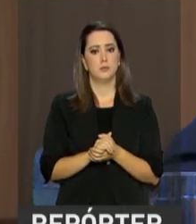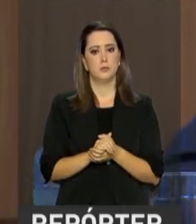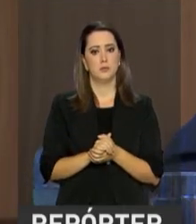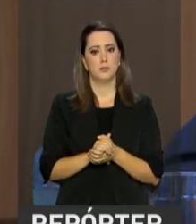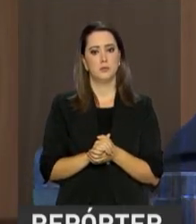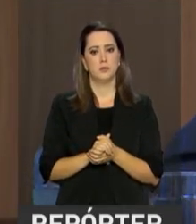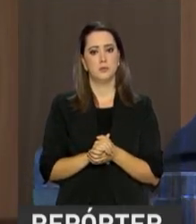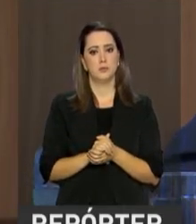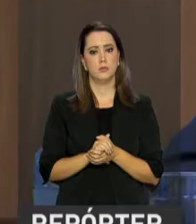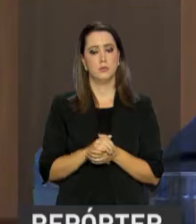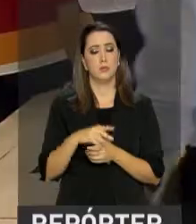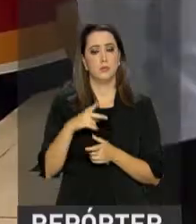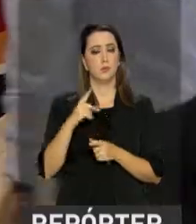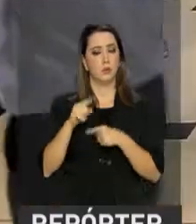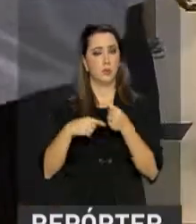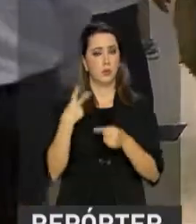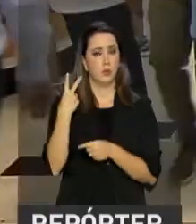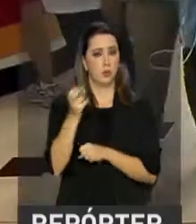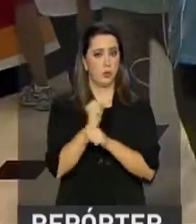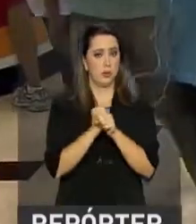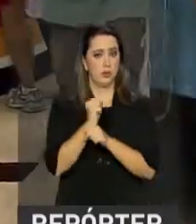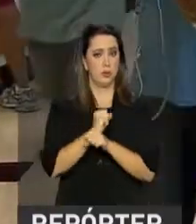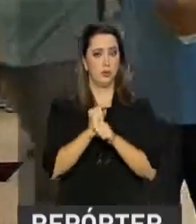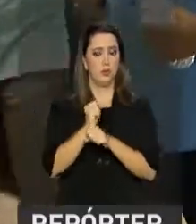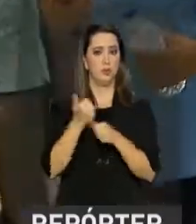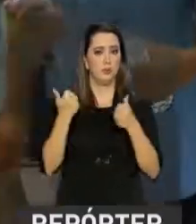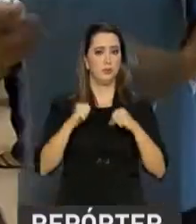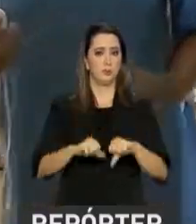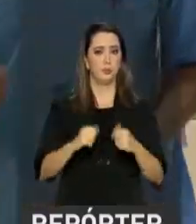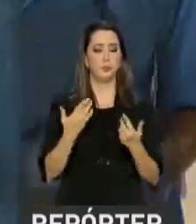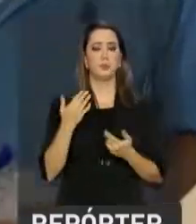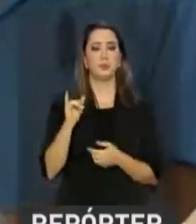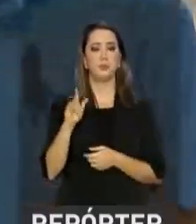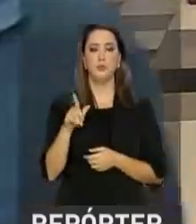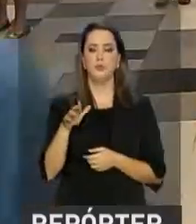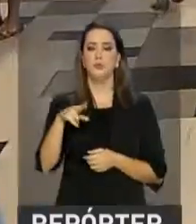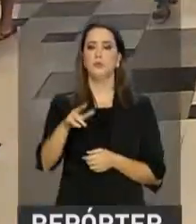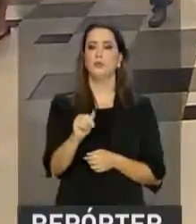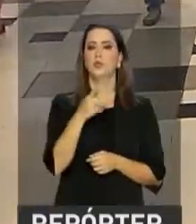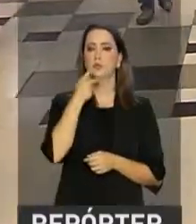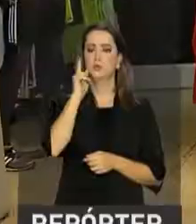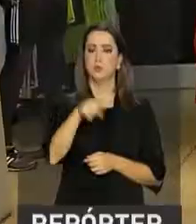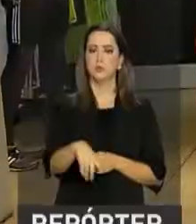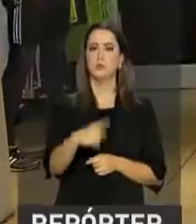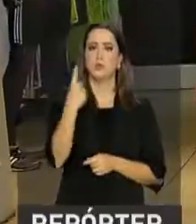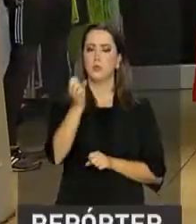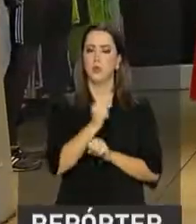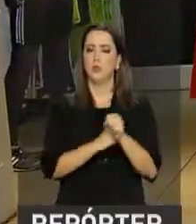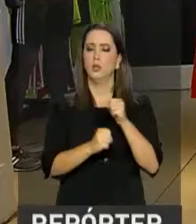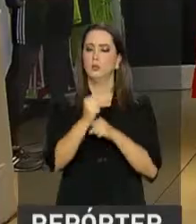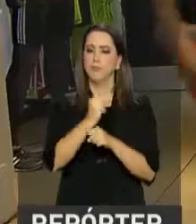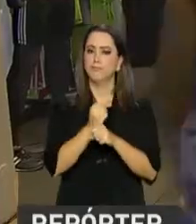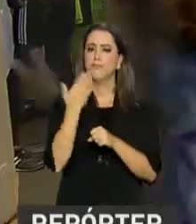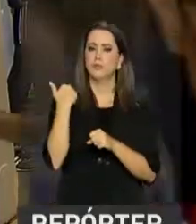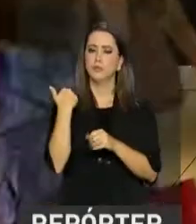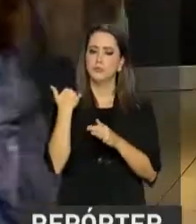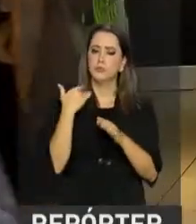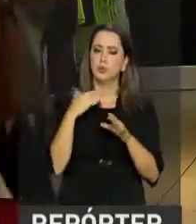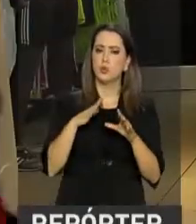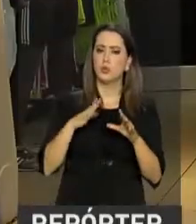após 2 anos de recessão. Ilan Goldfein lembrou que a inflação começou a cair há mais de um ano e a projeção é que